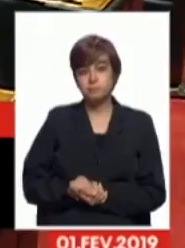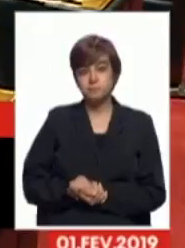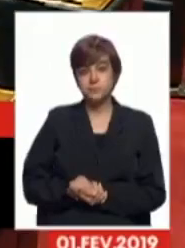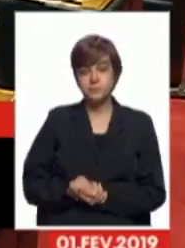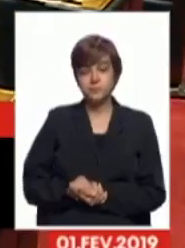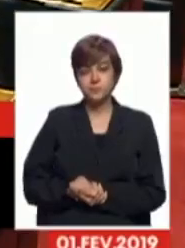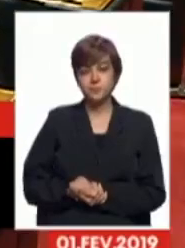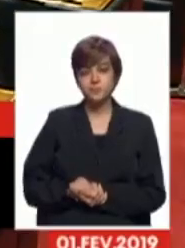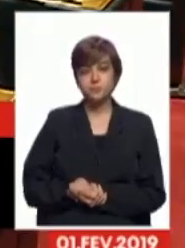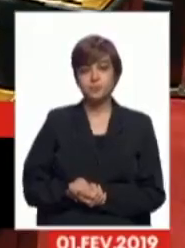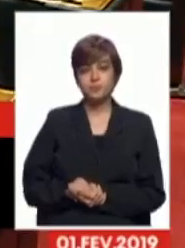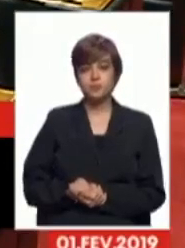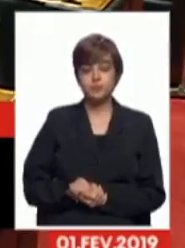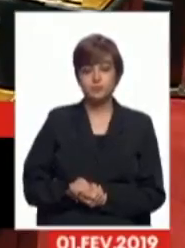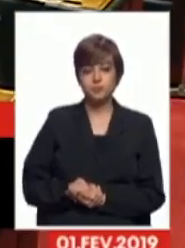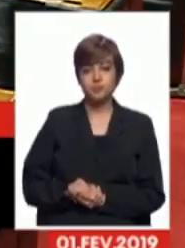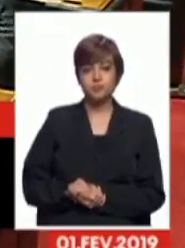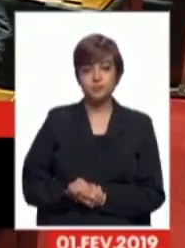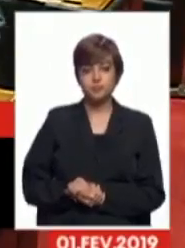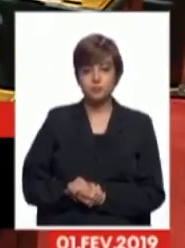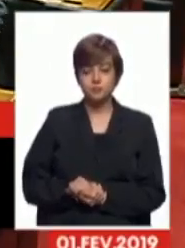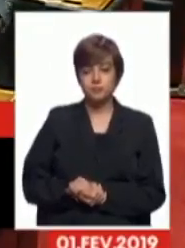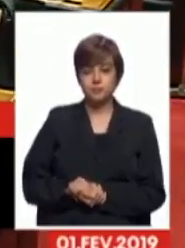75. E o Virgílio?